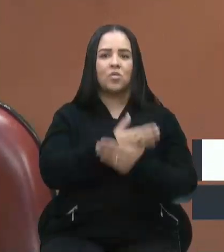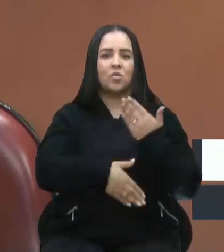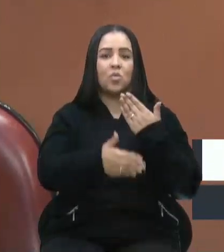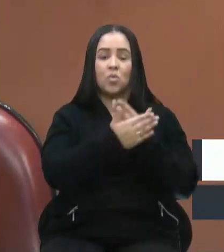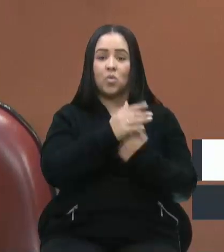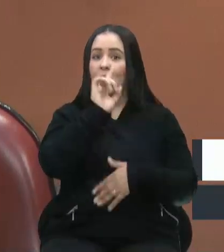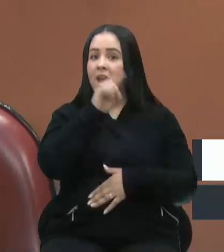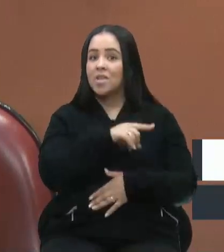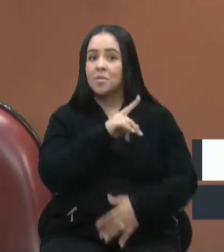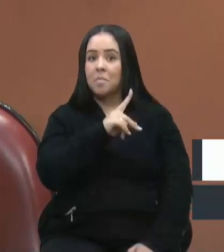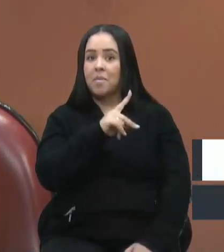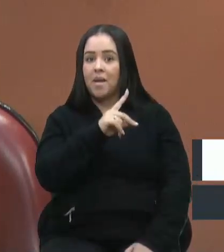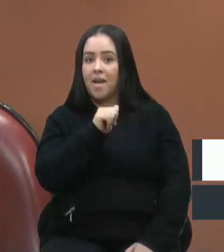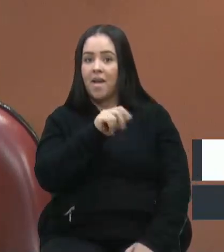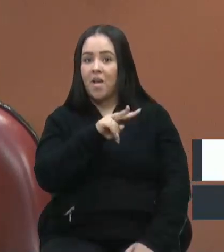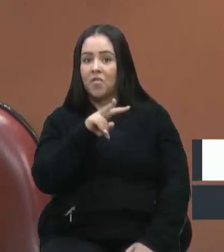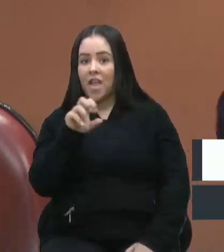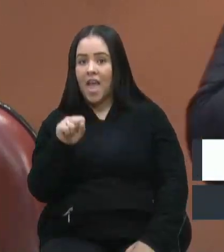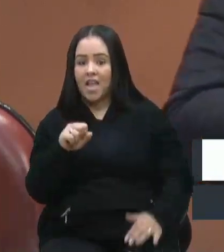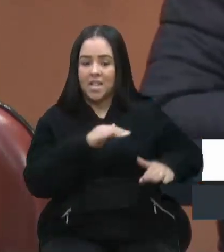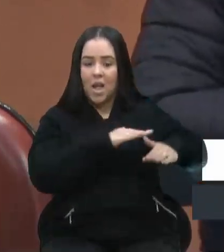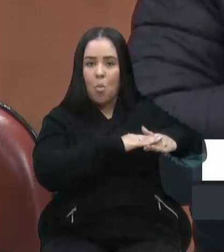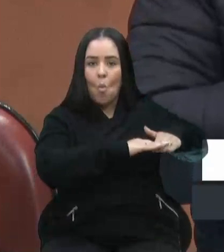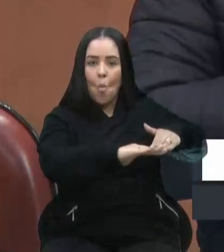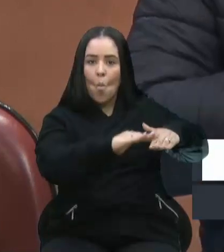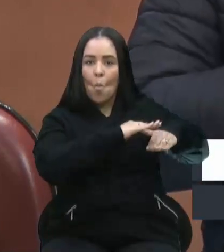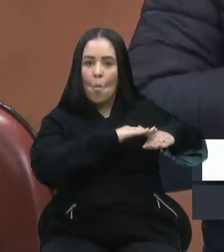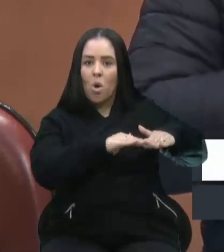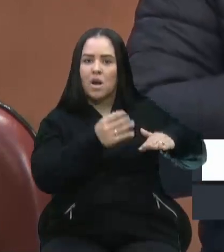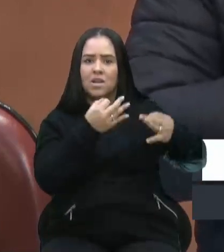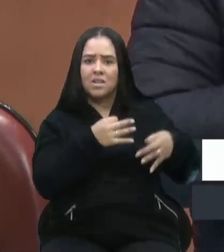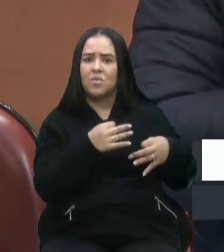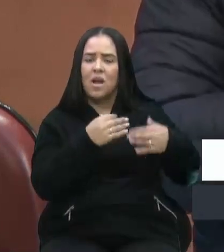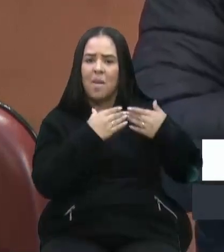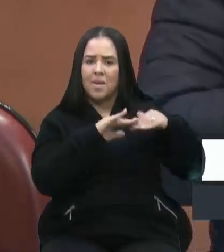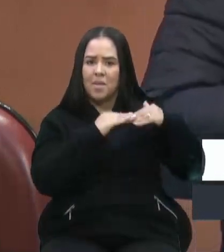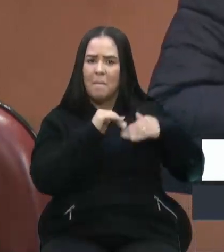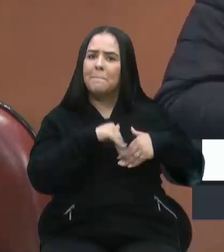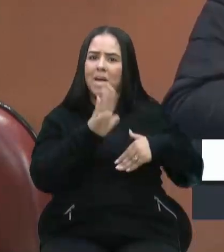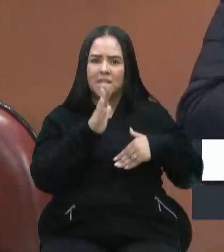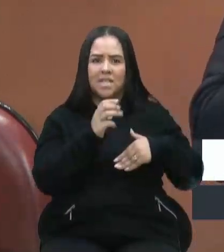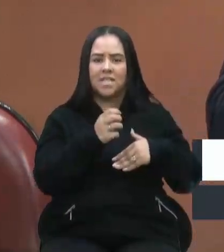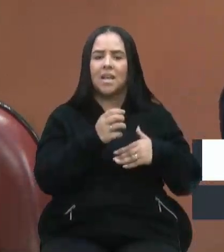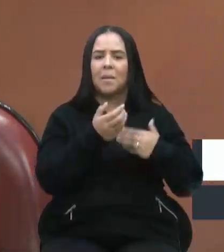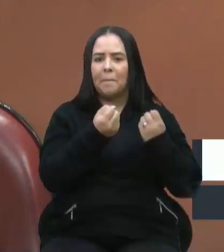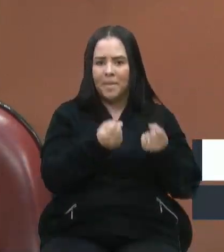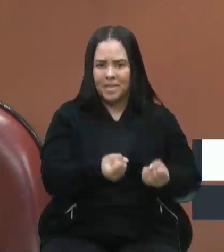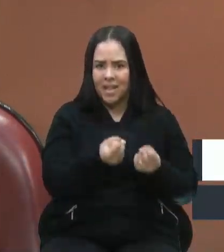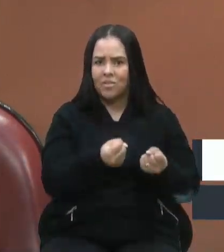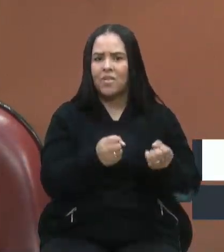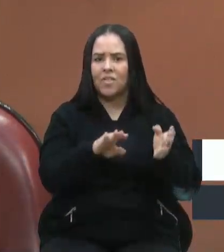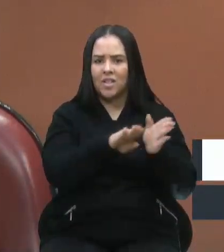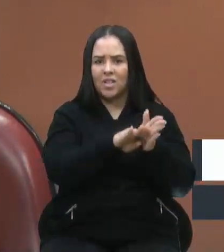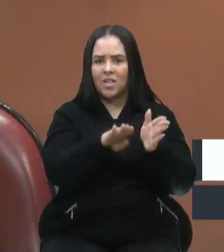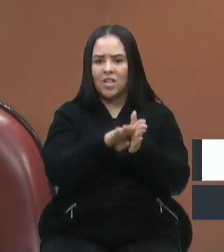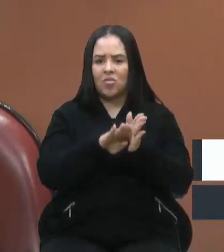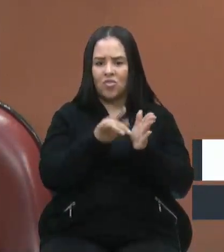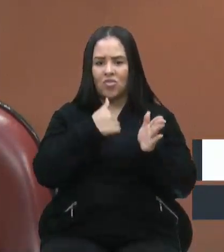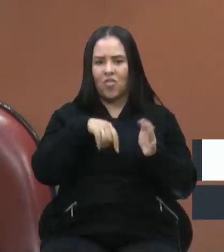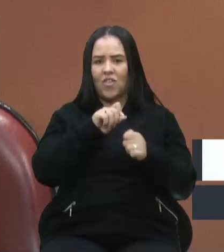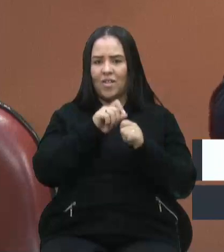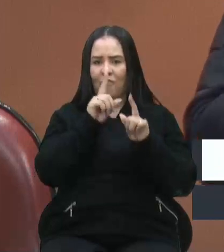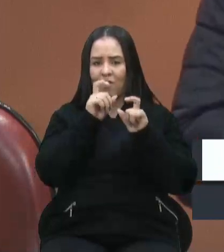PAVS. E tenho certeza absoluta que os caminhões mais pesados que existem estão ali estacionados, estavam lá, fizemos até foto.